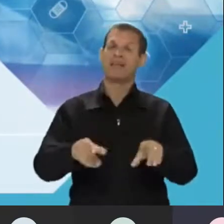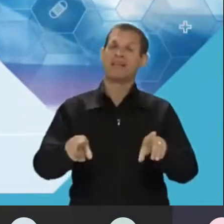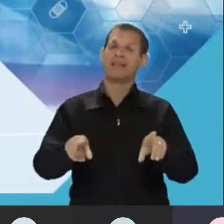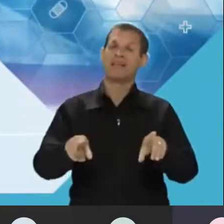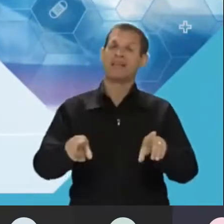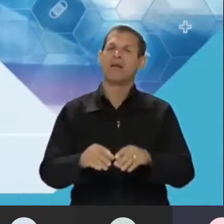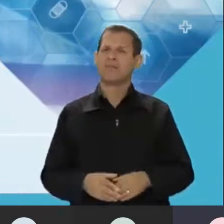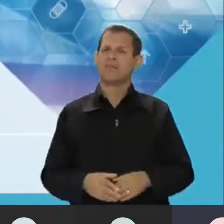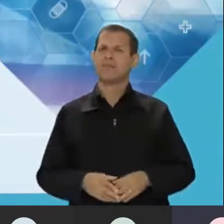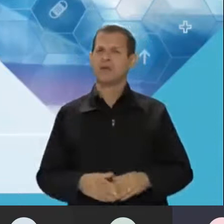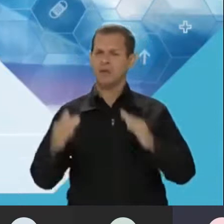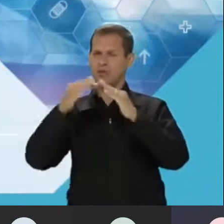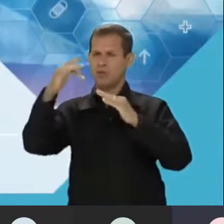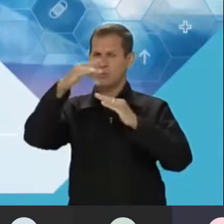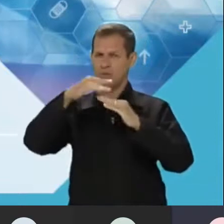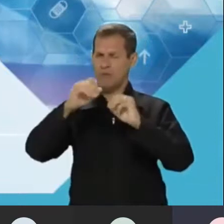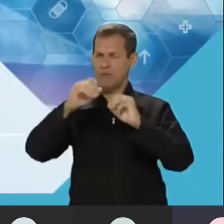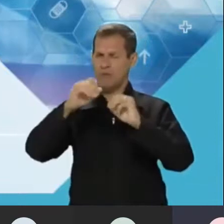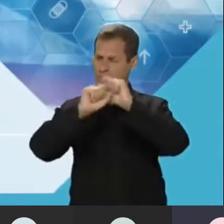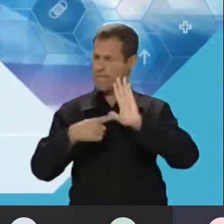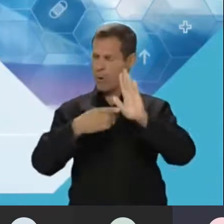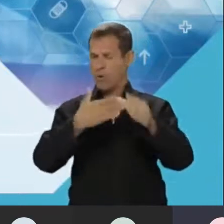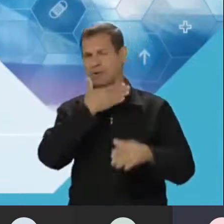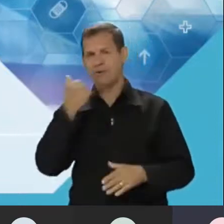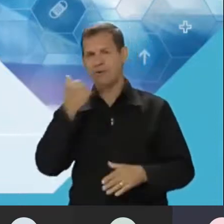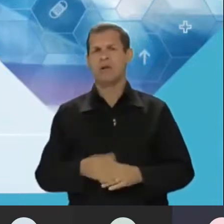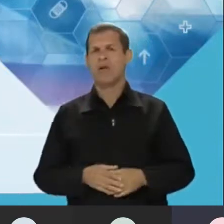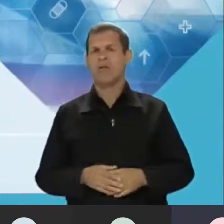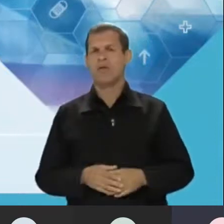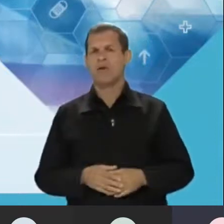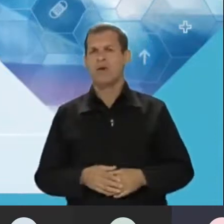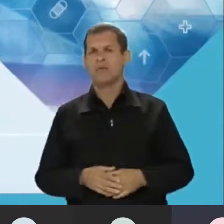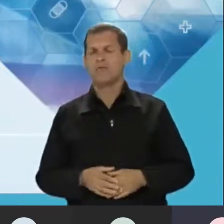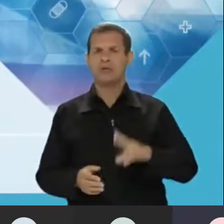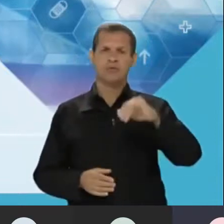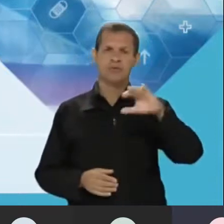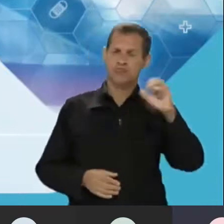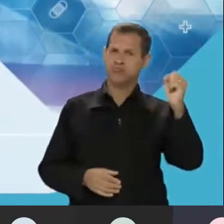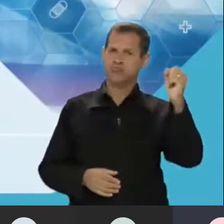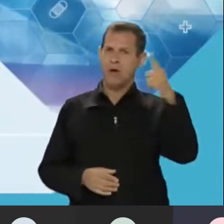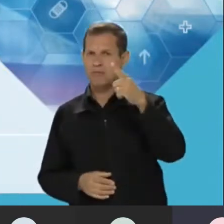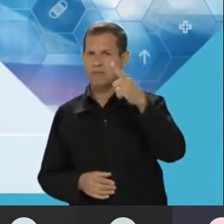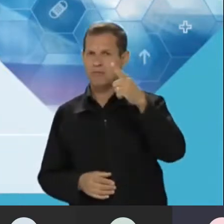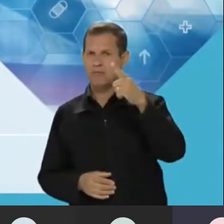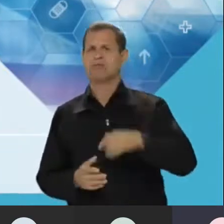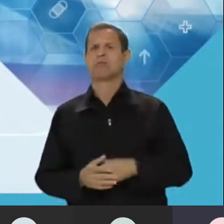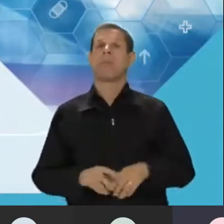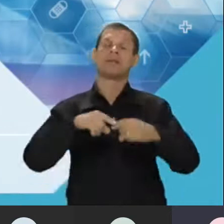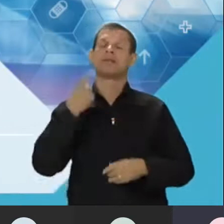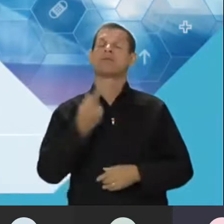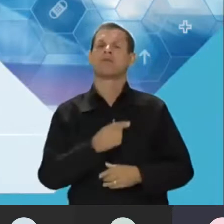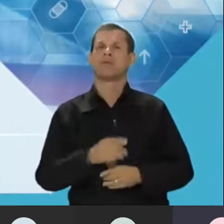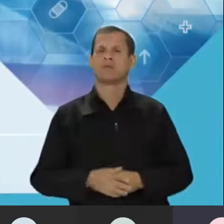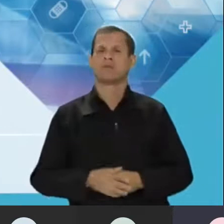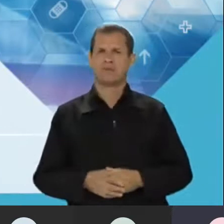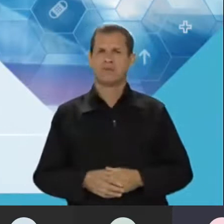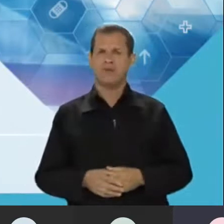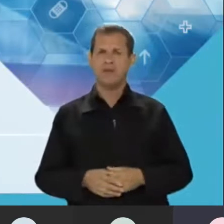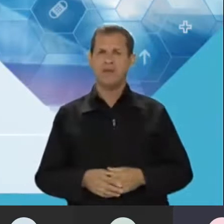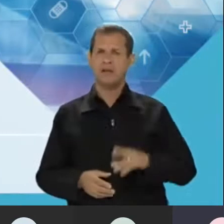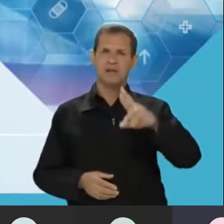também, que a cobertura clara, ela consegue refletir mais os raios solares, ou seja, essa radiação solar. Então, nós